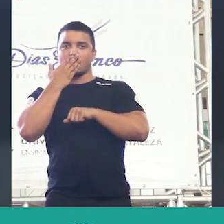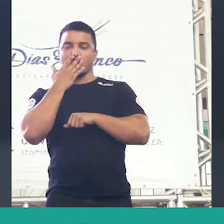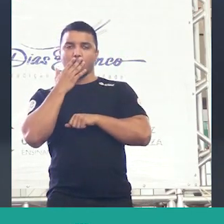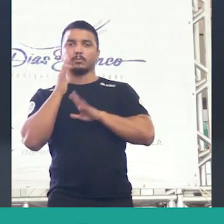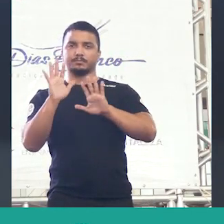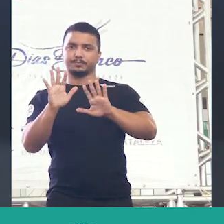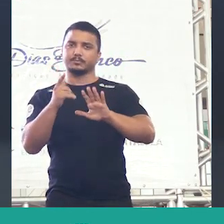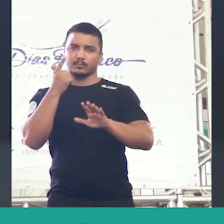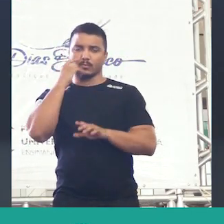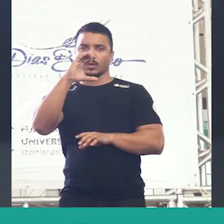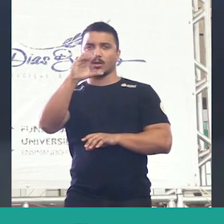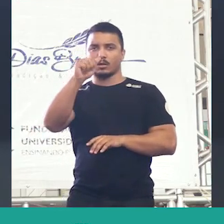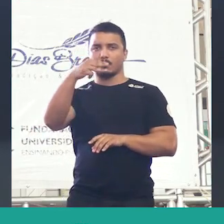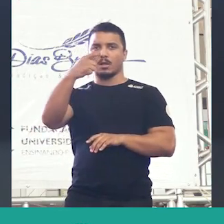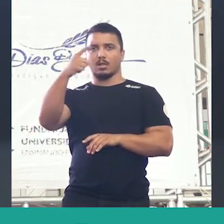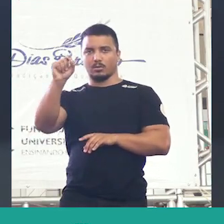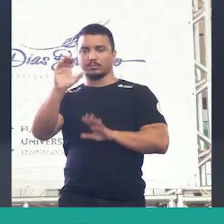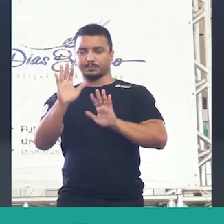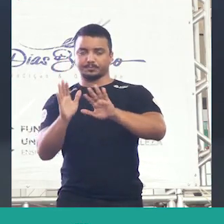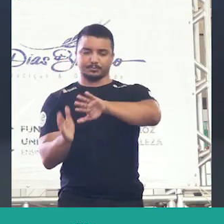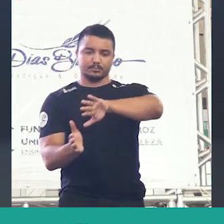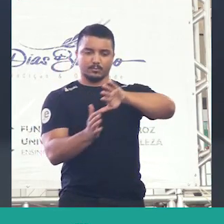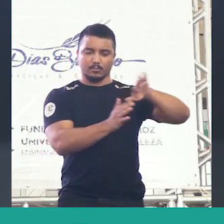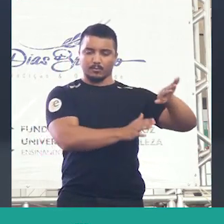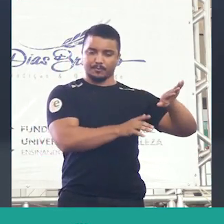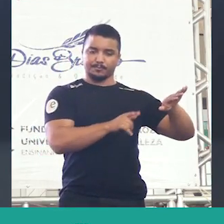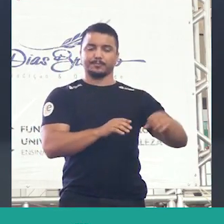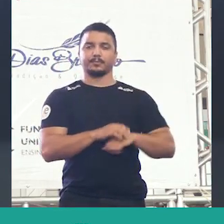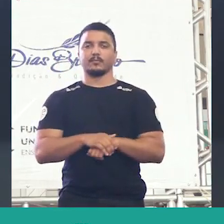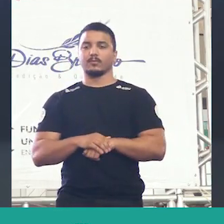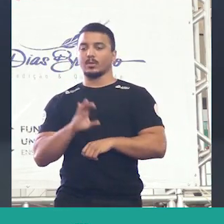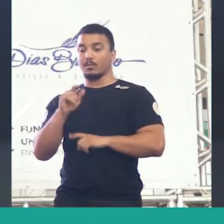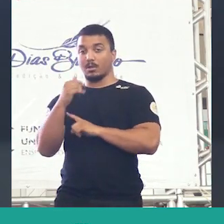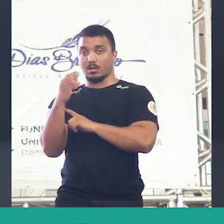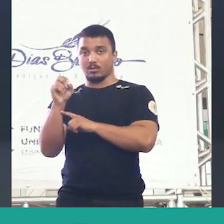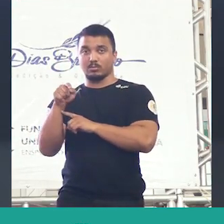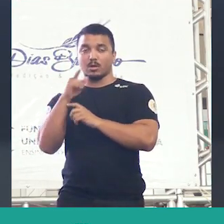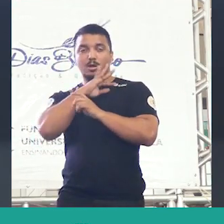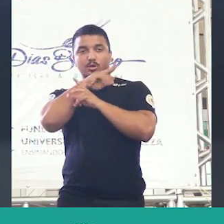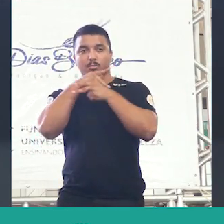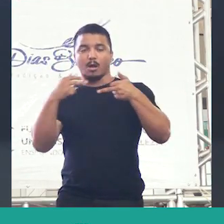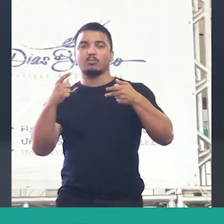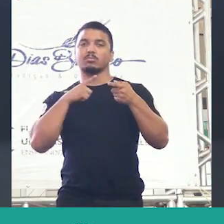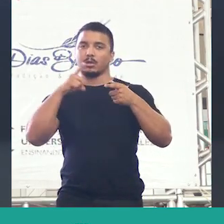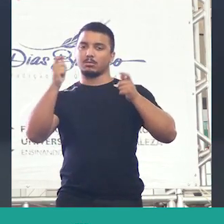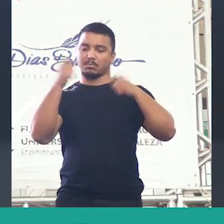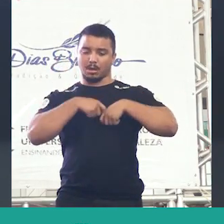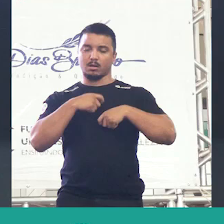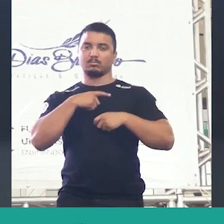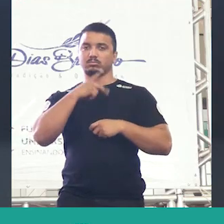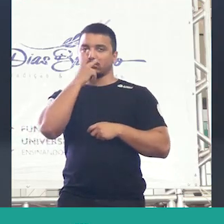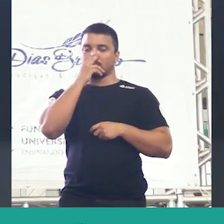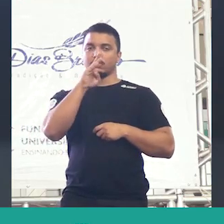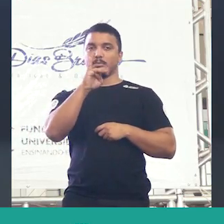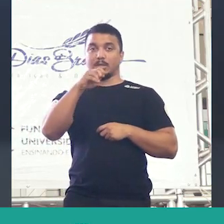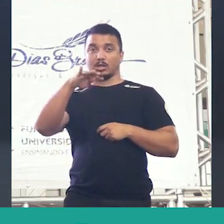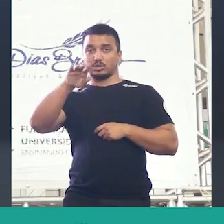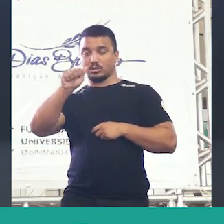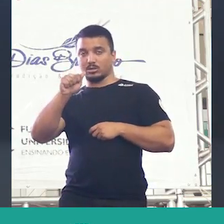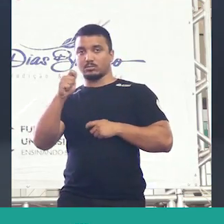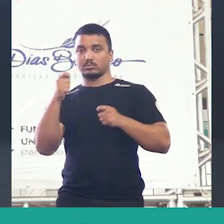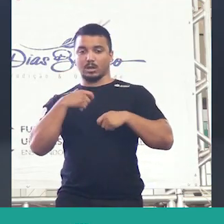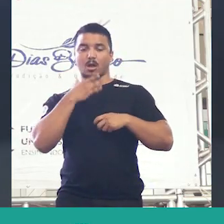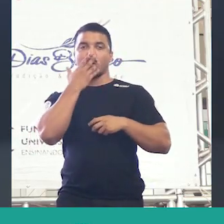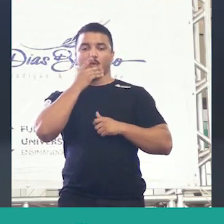animal? O camaleão, concorda comigo? Então vamos lá. O camaleão é um animal que possui capacidade mimética, que